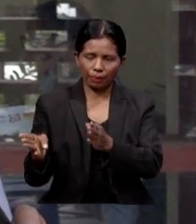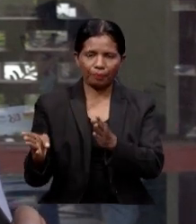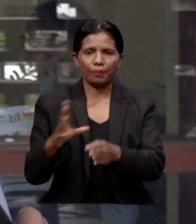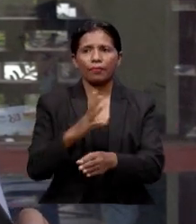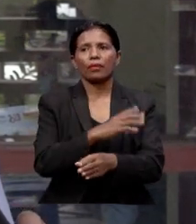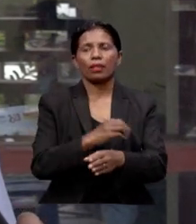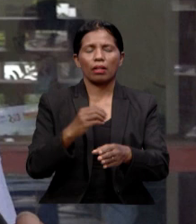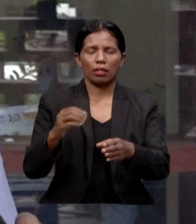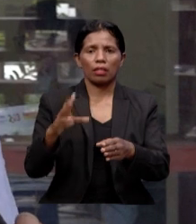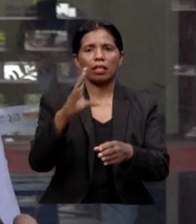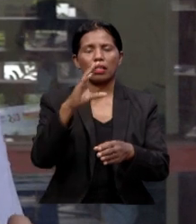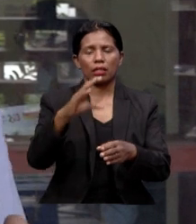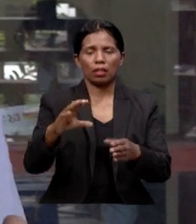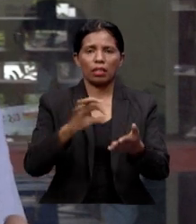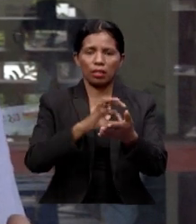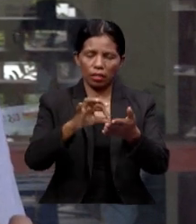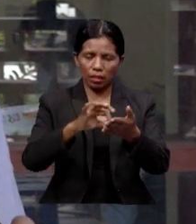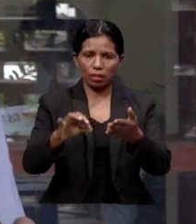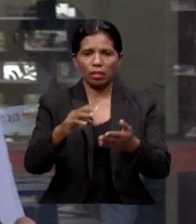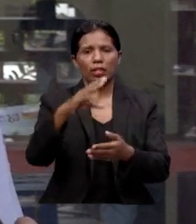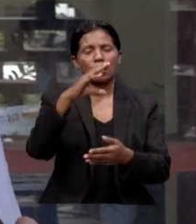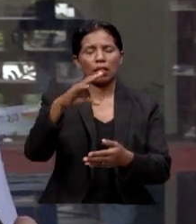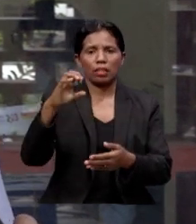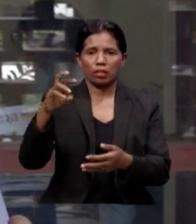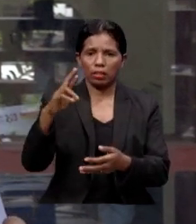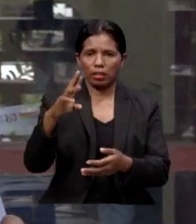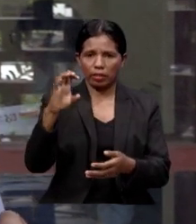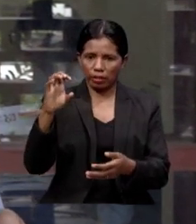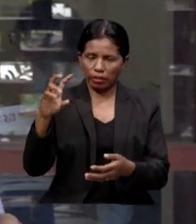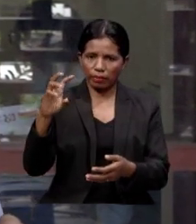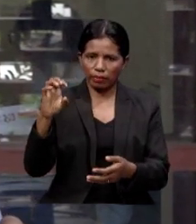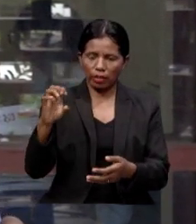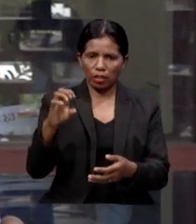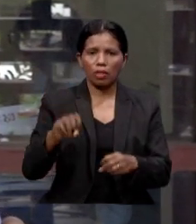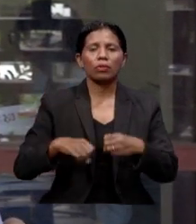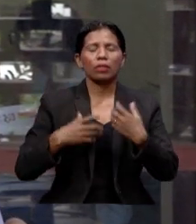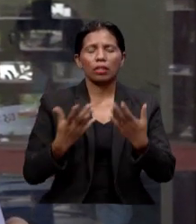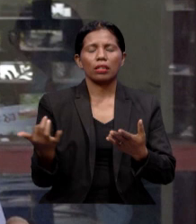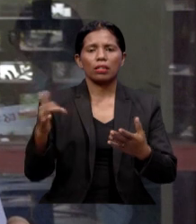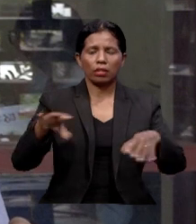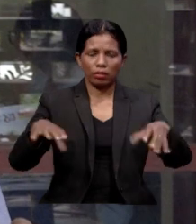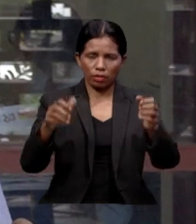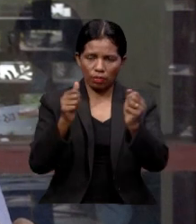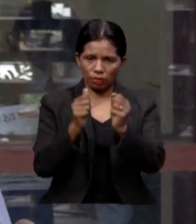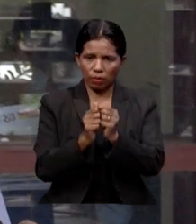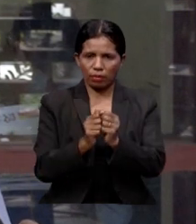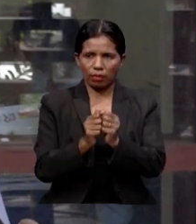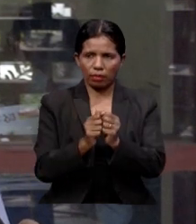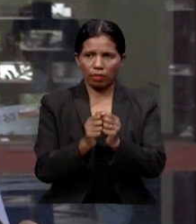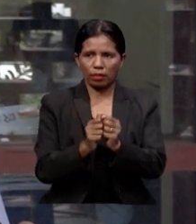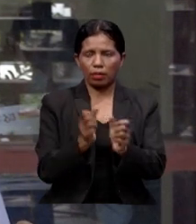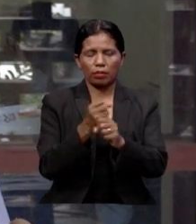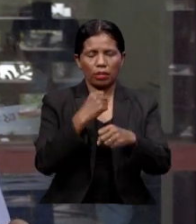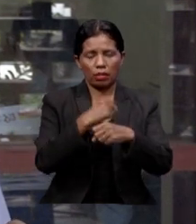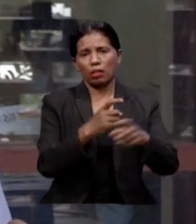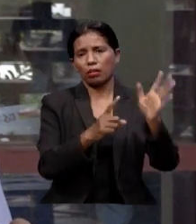lisensamento ya serve mas oin sama sir hat servis sama to go trade invest atu hala